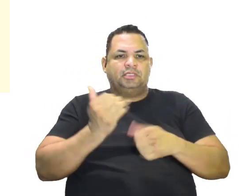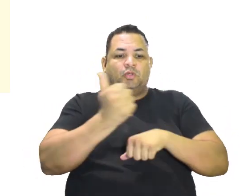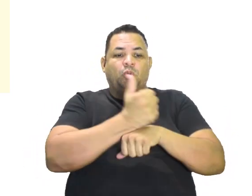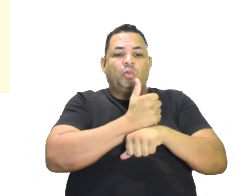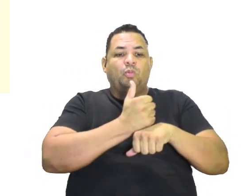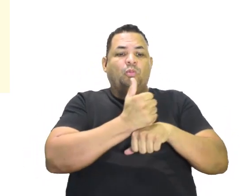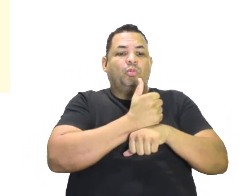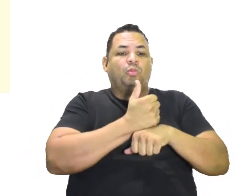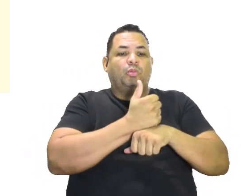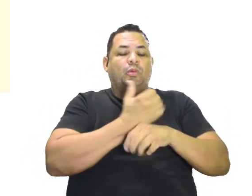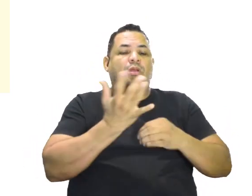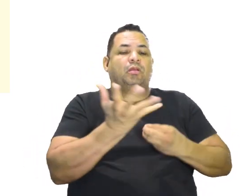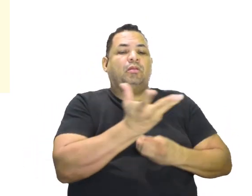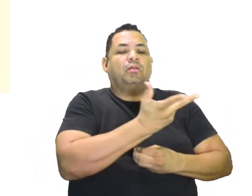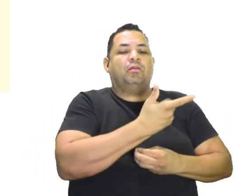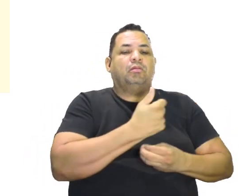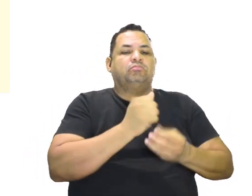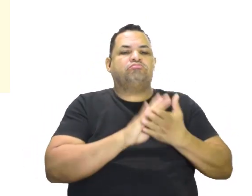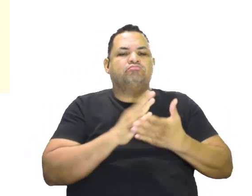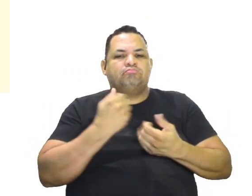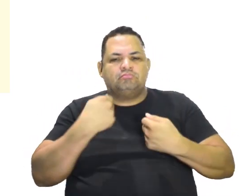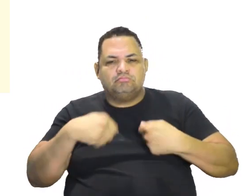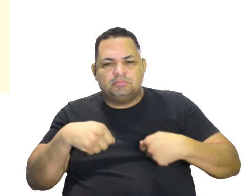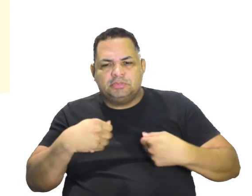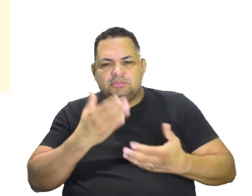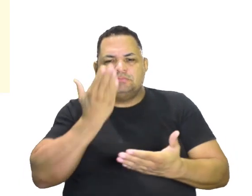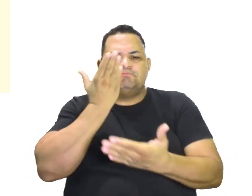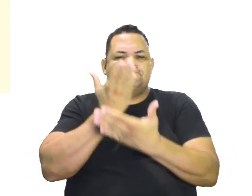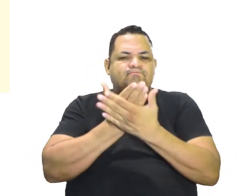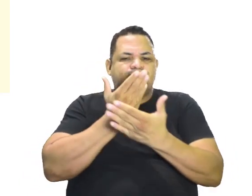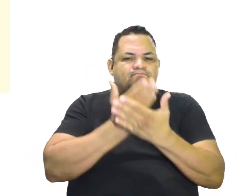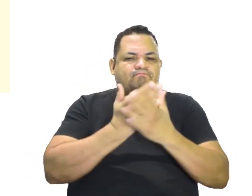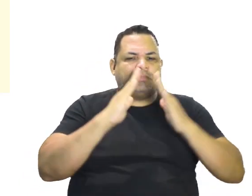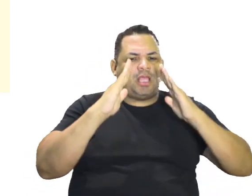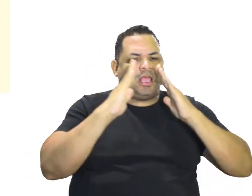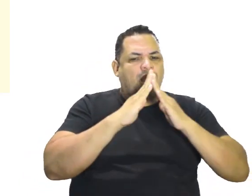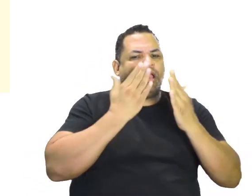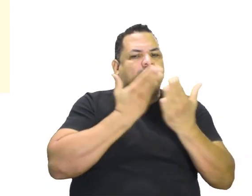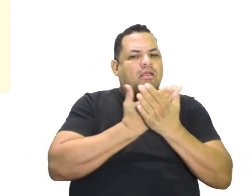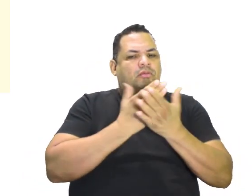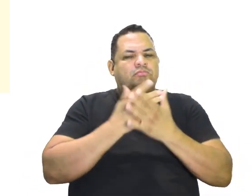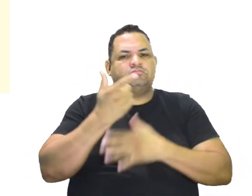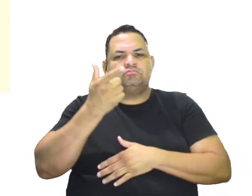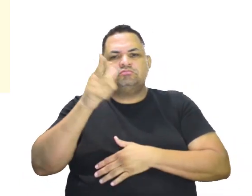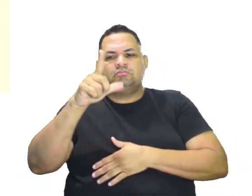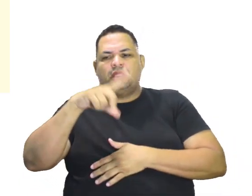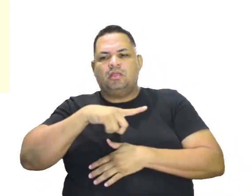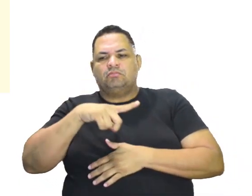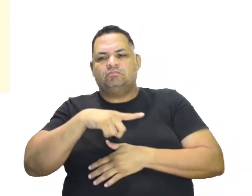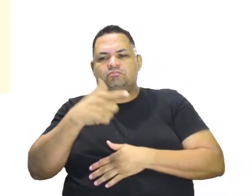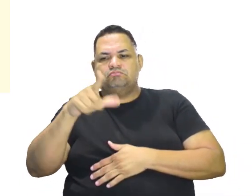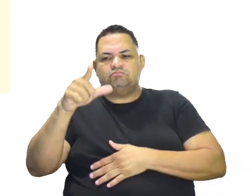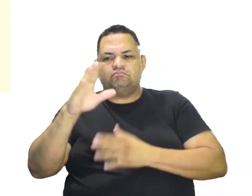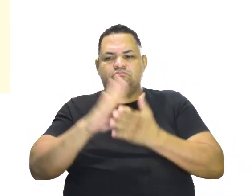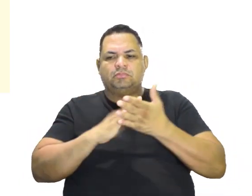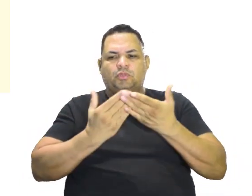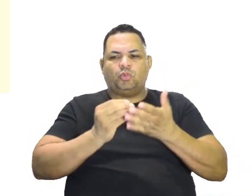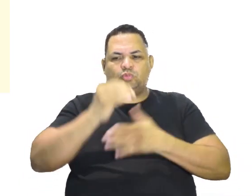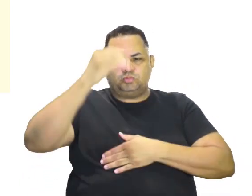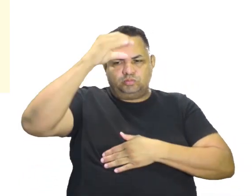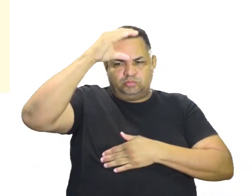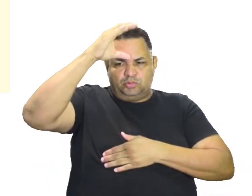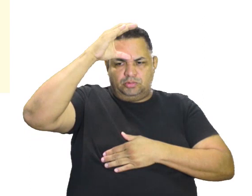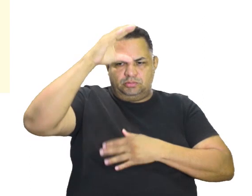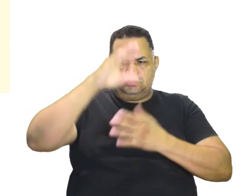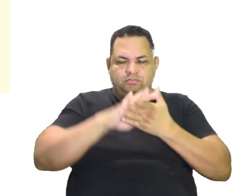o artista, não, ele passava por uma escola, ele tinha habilidade também, mas ele tinha um outro estudo,